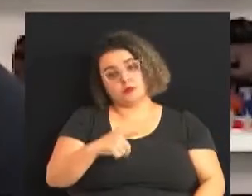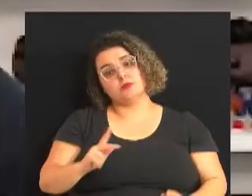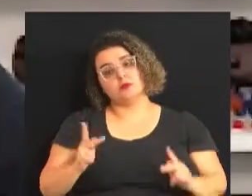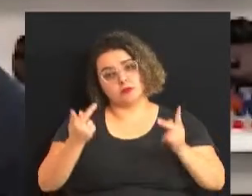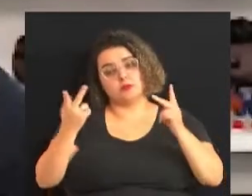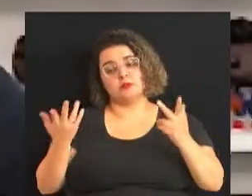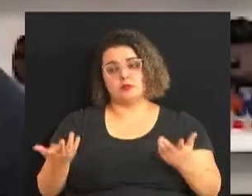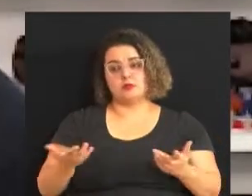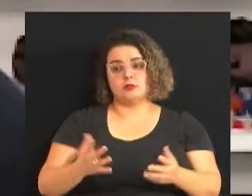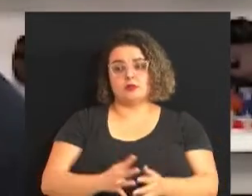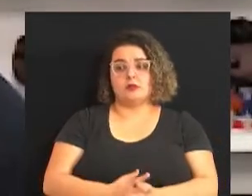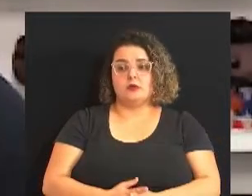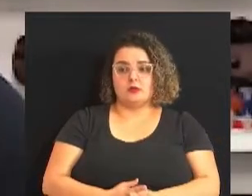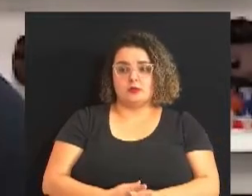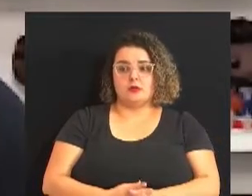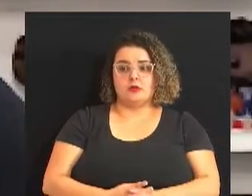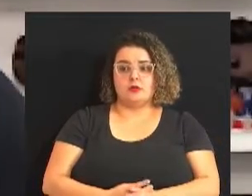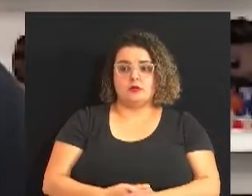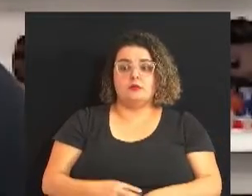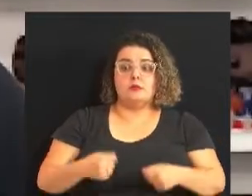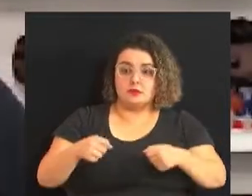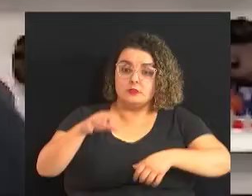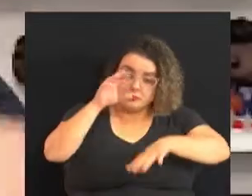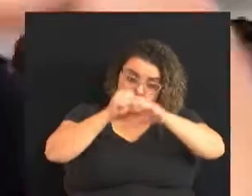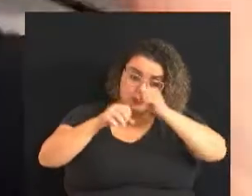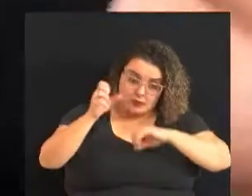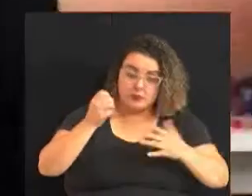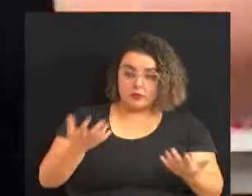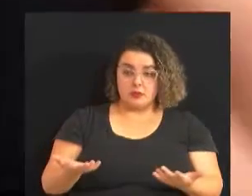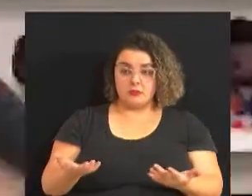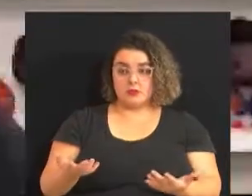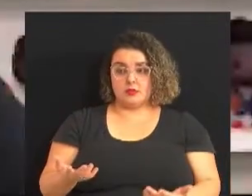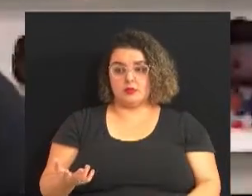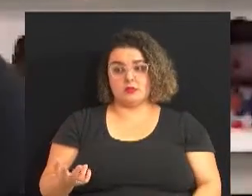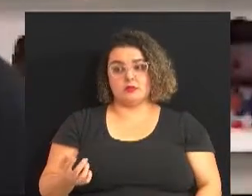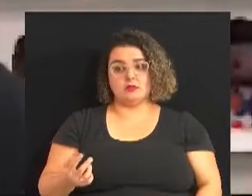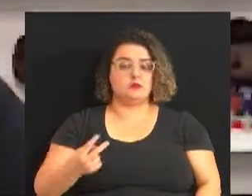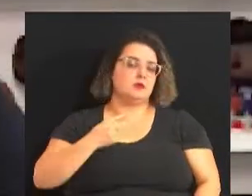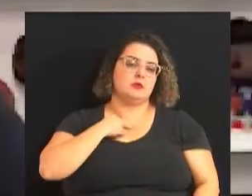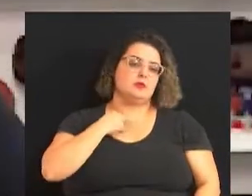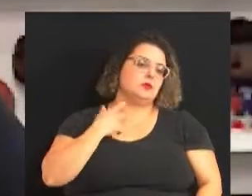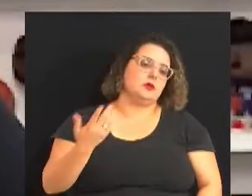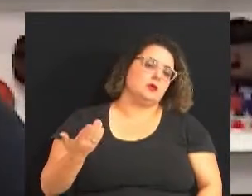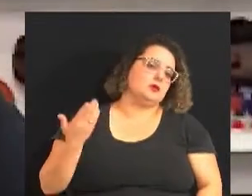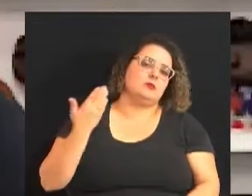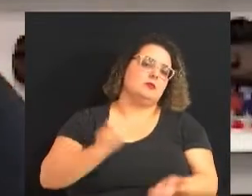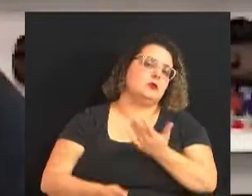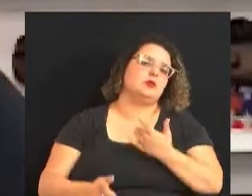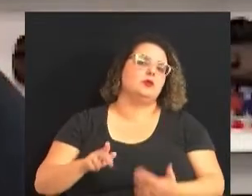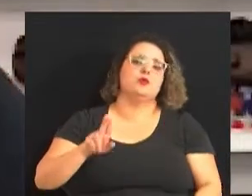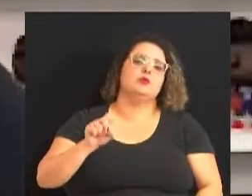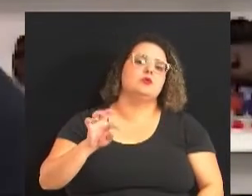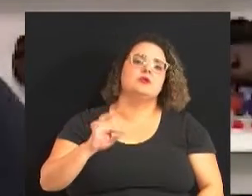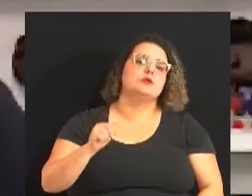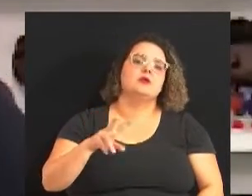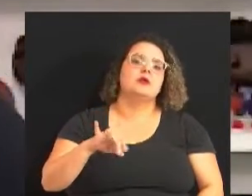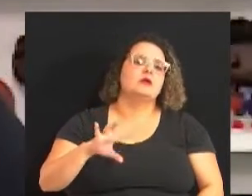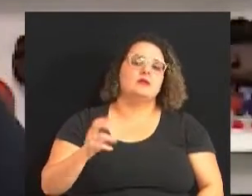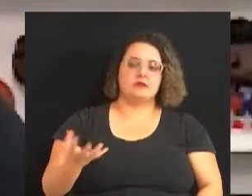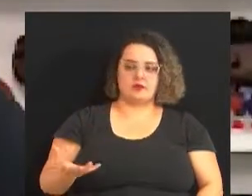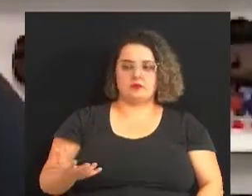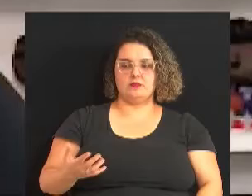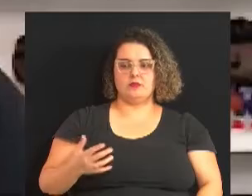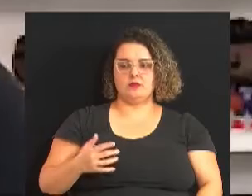que a gente tem que tirar isso como lição, mas também não dá para descartar todo o trabalho do Gustavinho nesse momento. O Brasil vinha de um jogo em